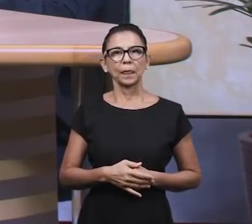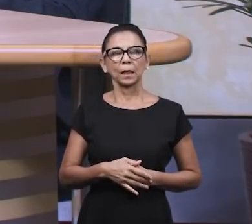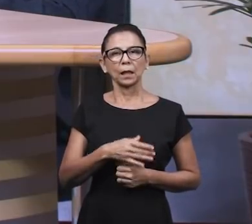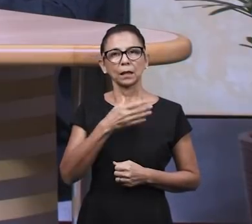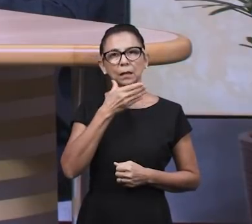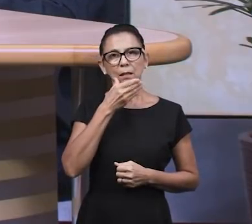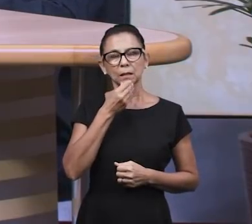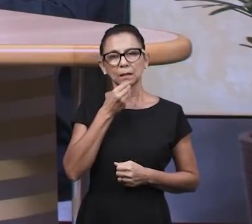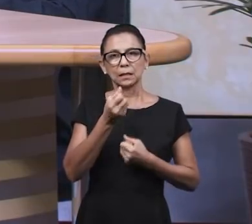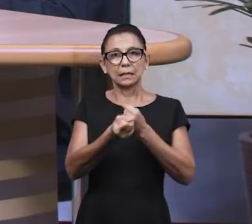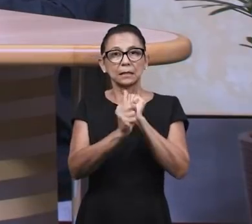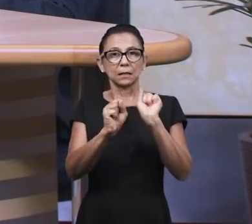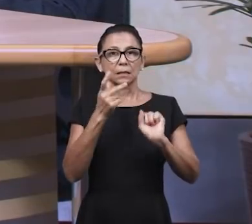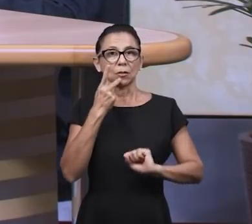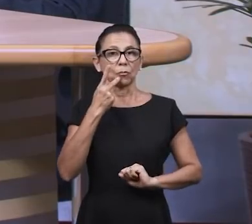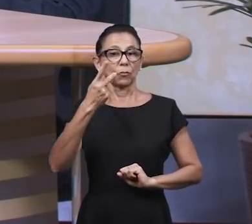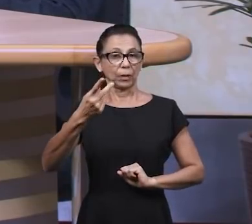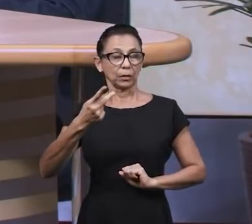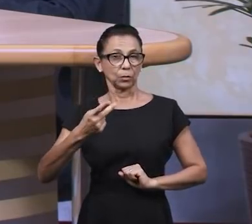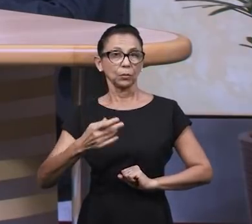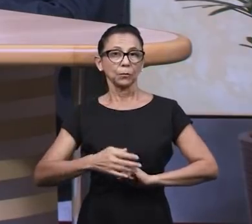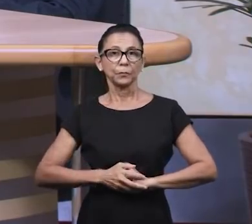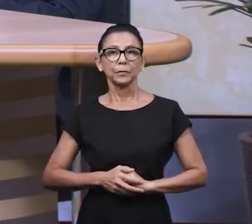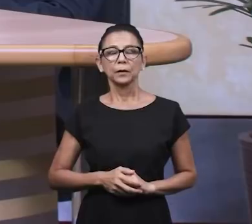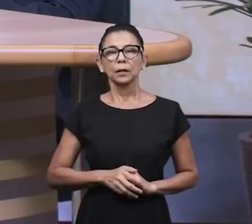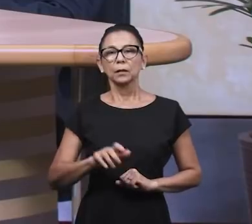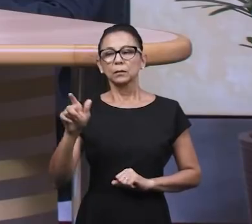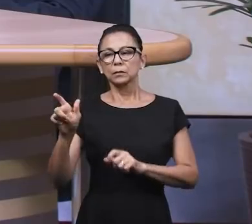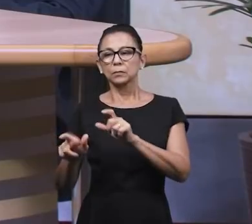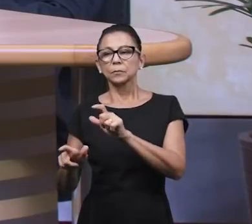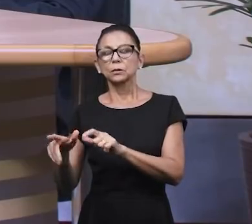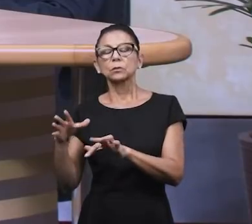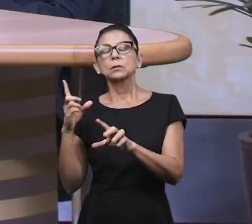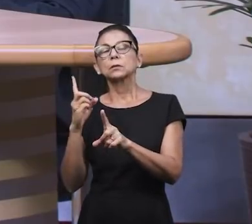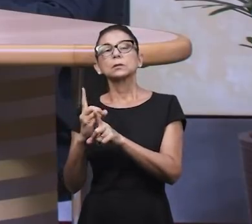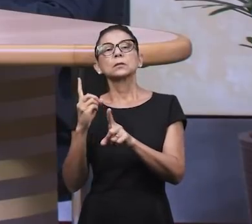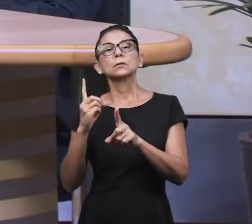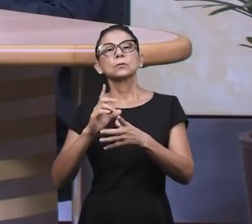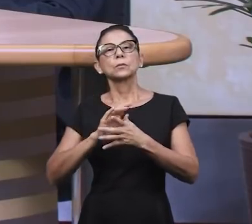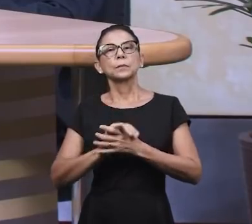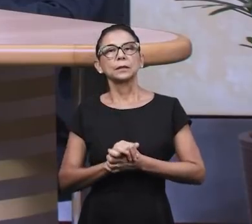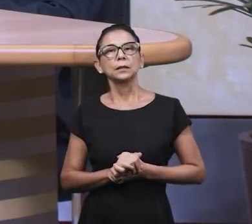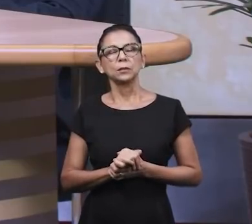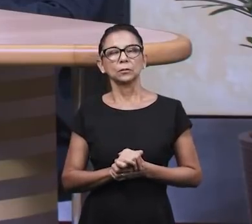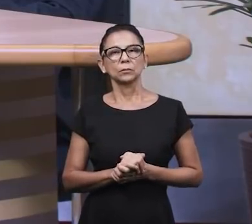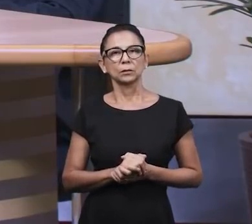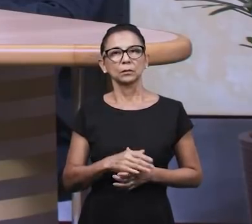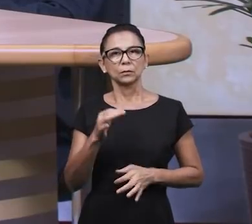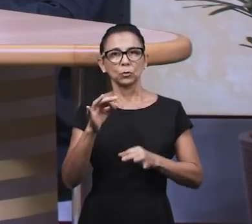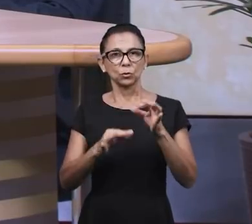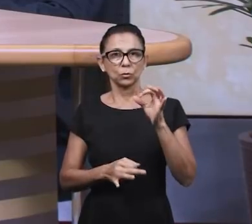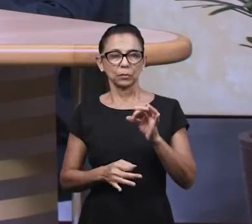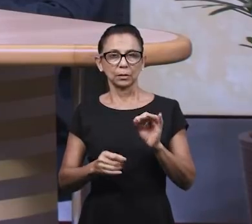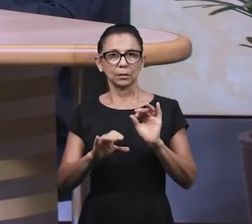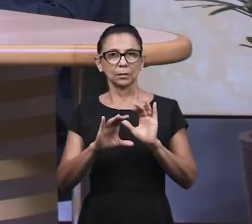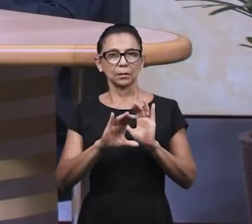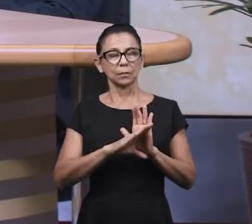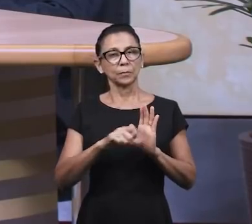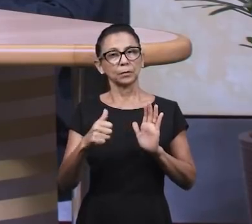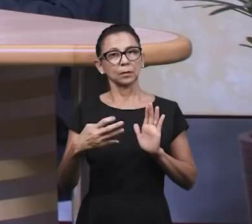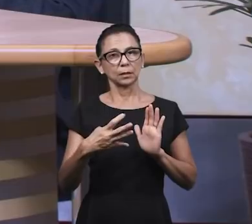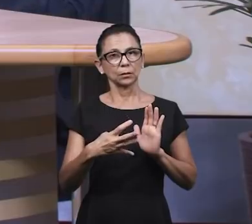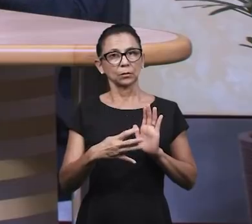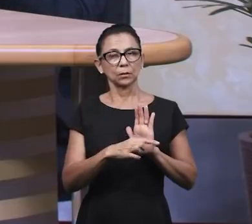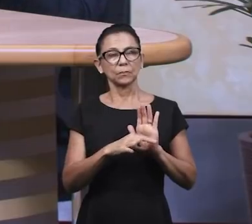foi decifrado porque quando eles decifraram o enigma, eles decifraram com a expressão lá no verso 18, né, de Juízes